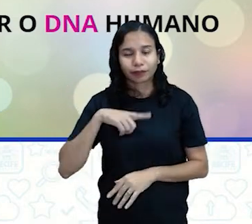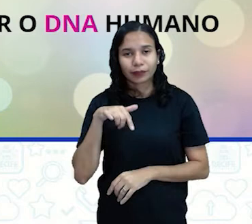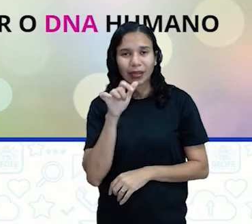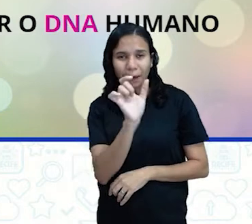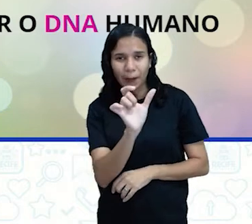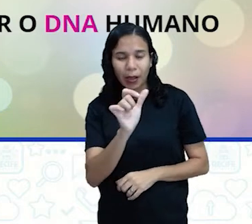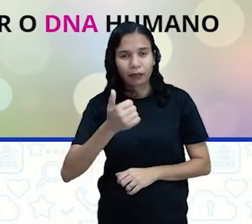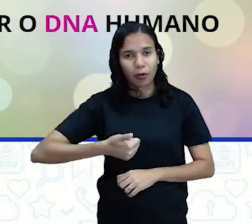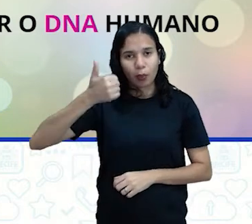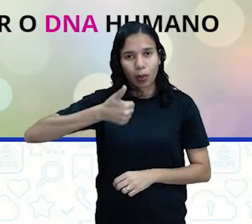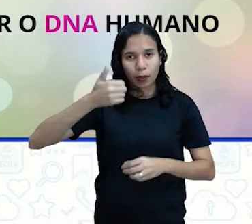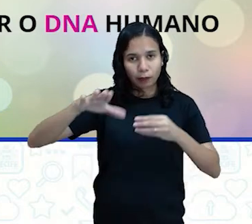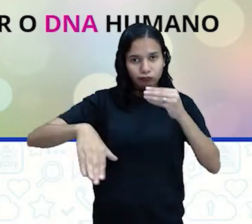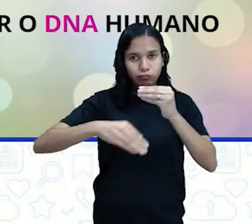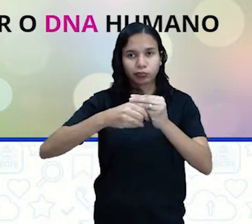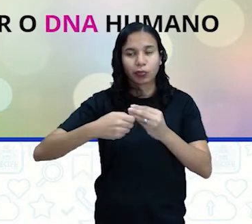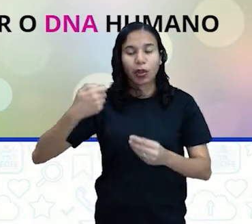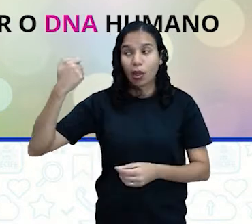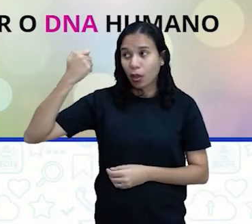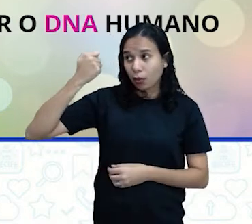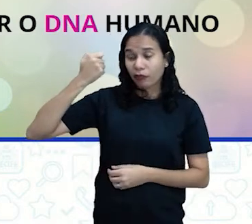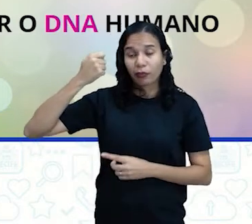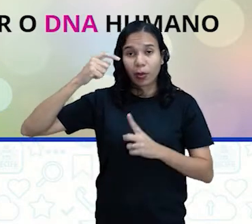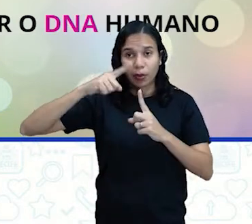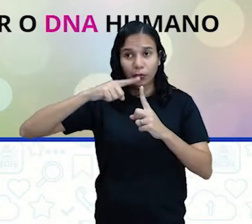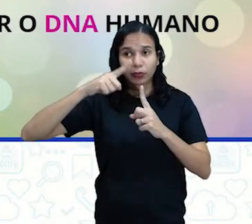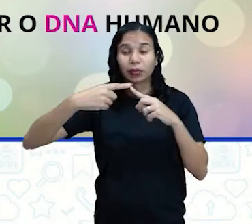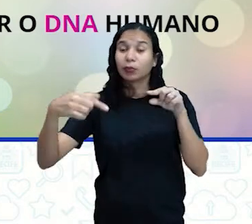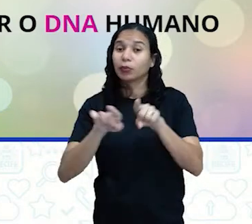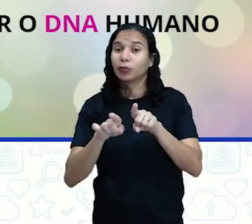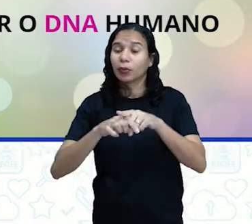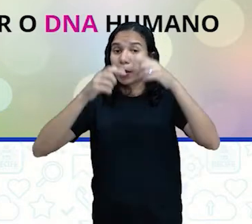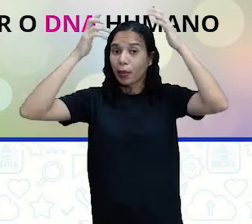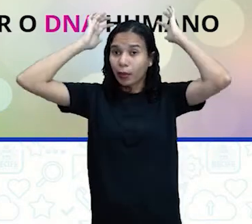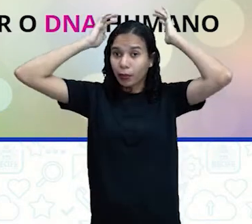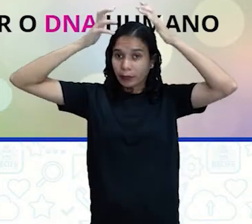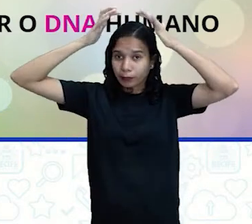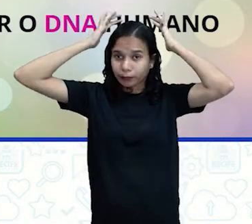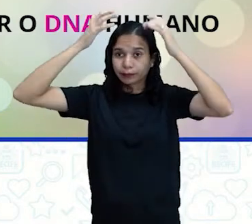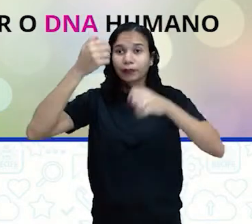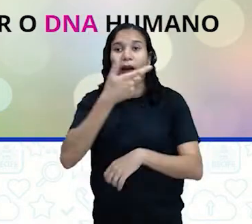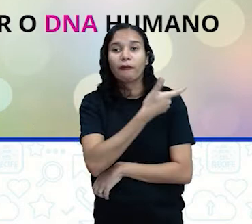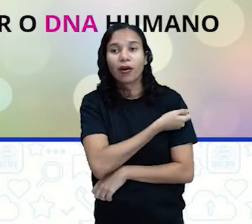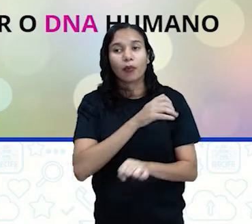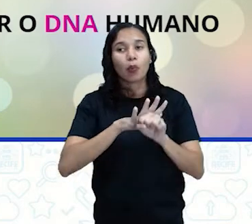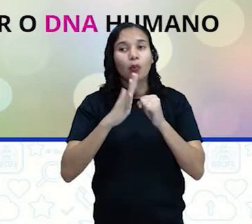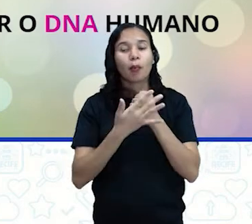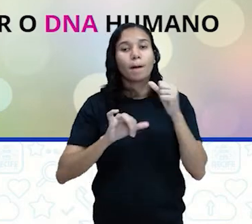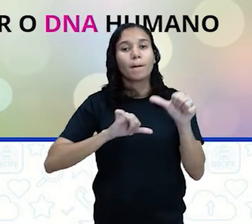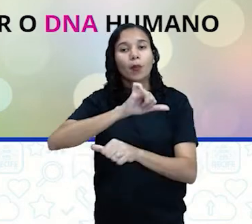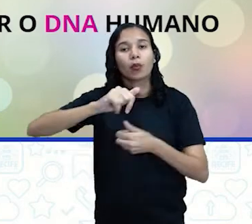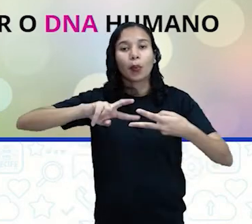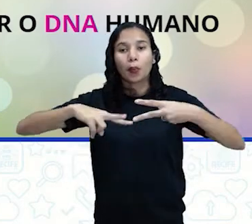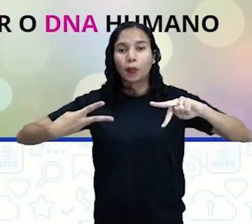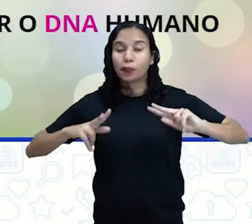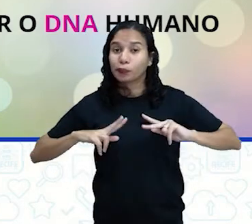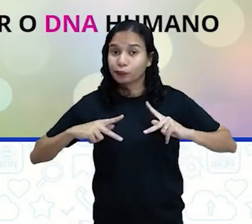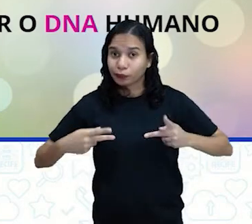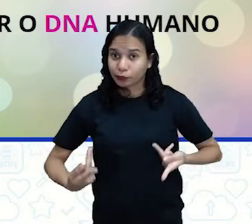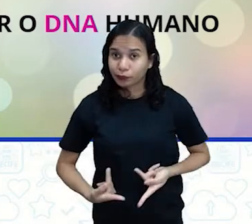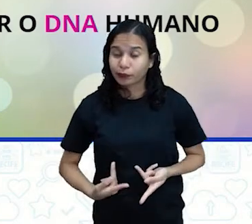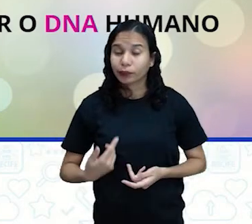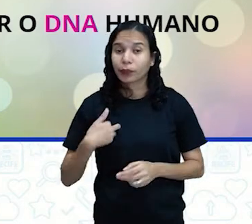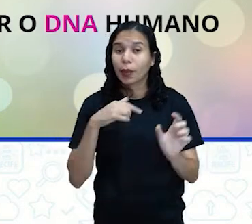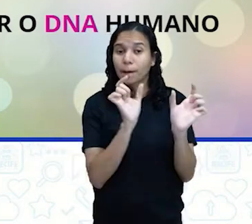que qualificam infravermelhos e cerebrais. E a vacina contra a Covid vai modificar o DNA humano. A